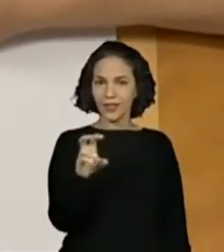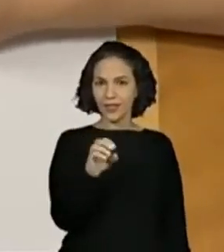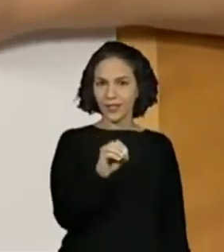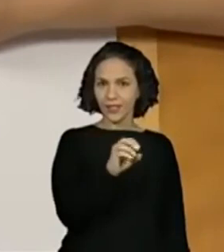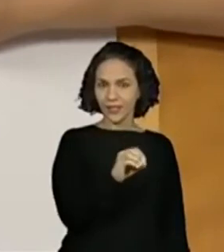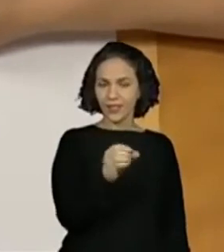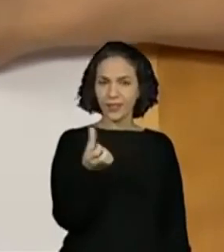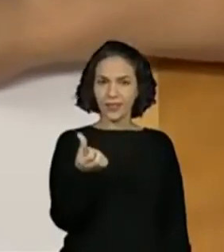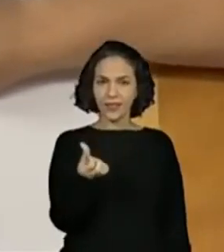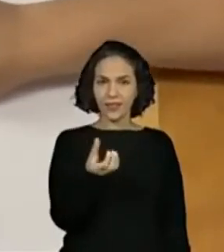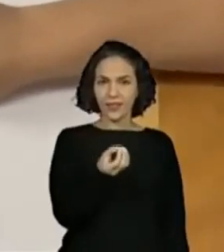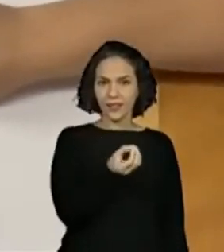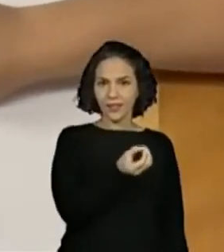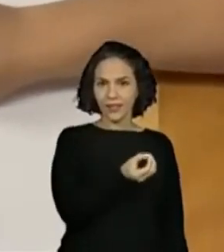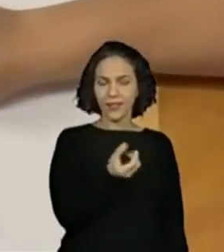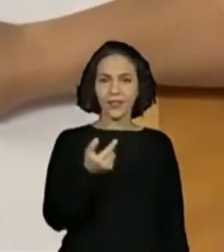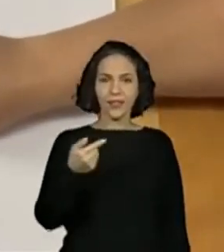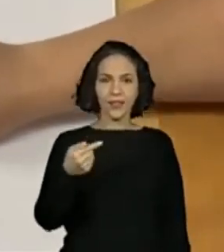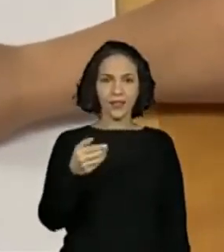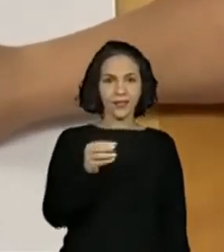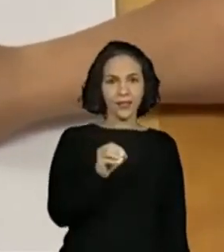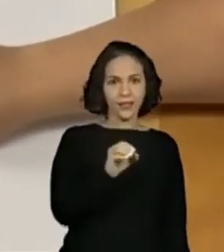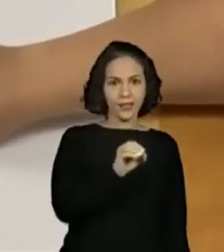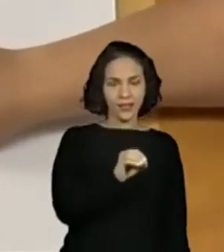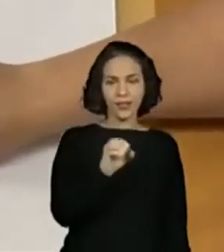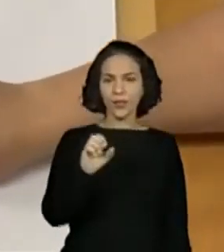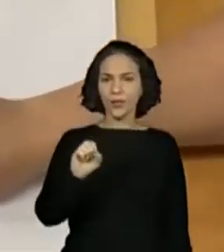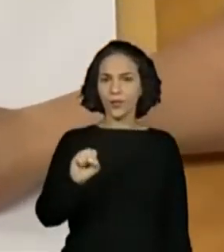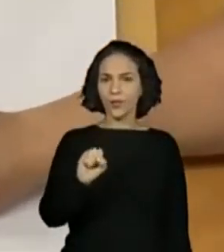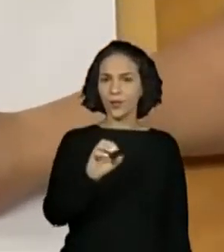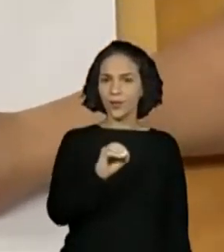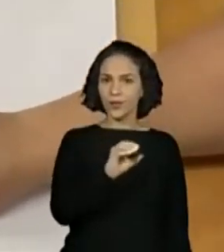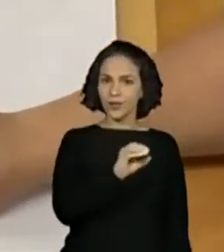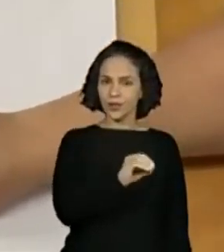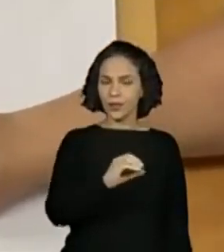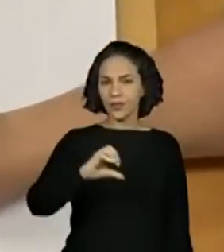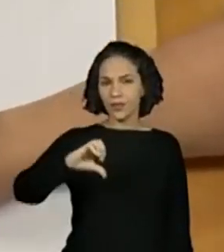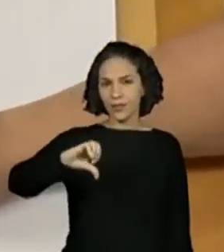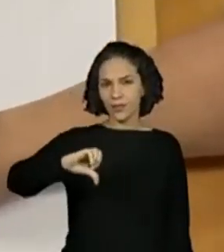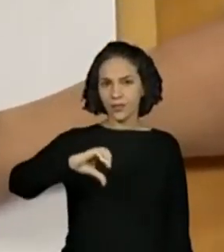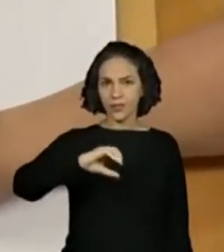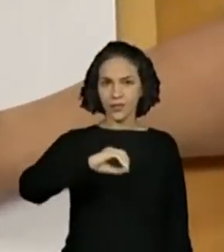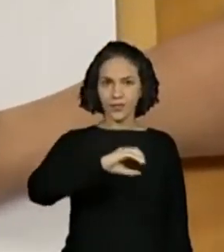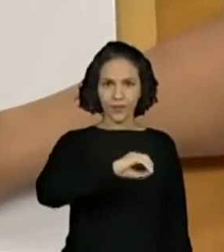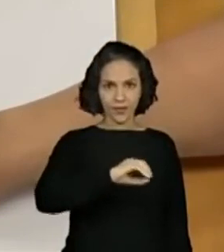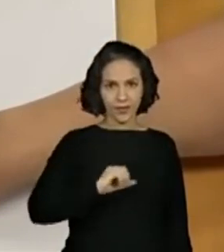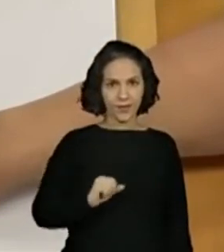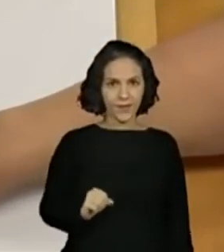500, 600, 700, 800 e 900.